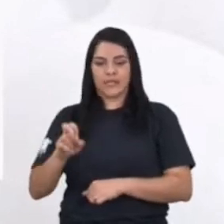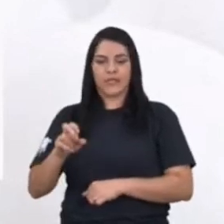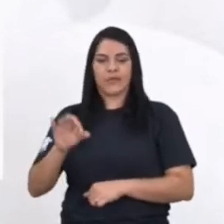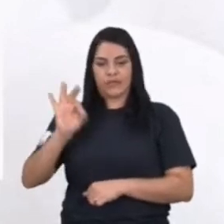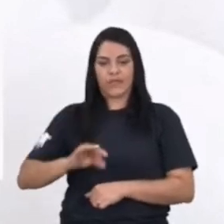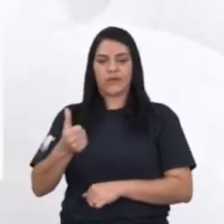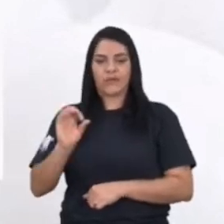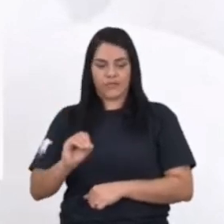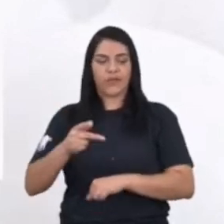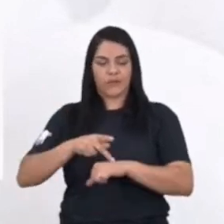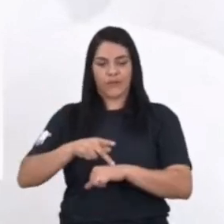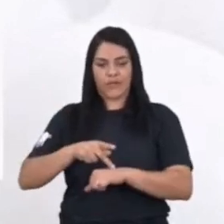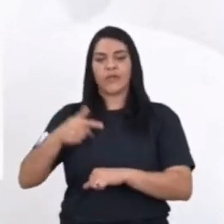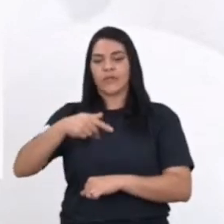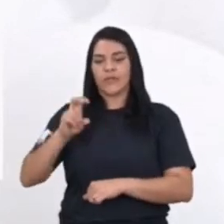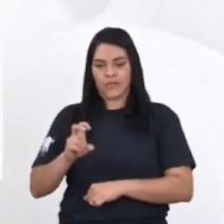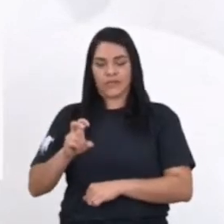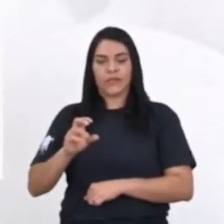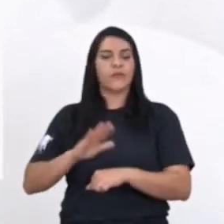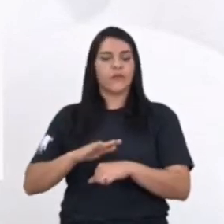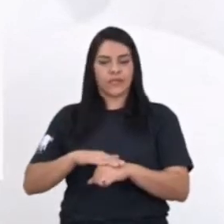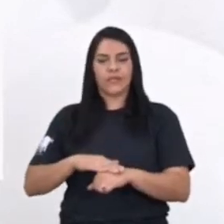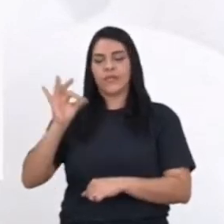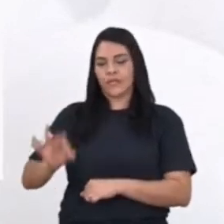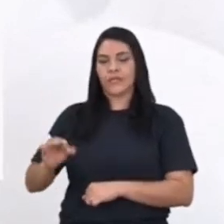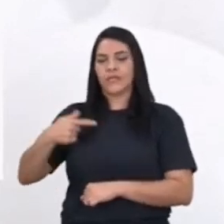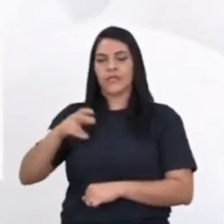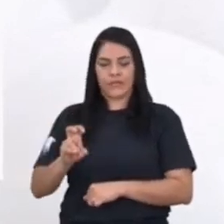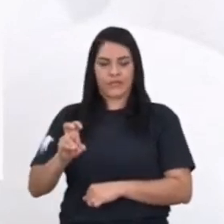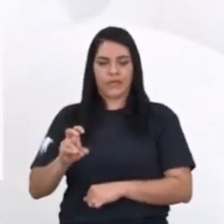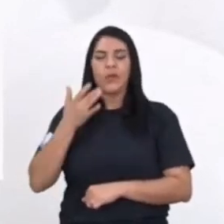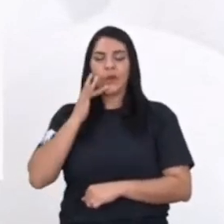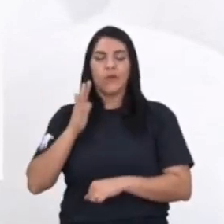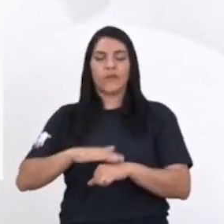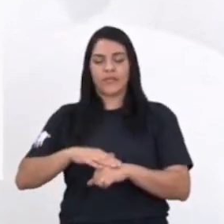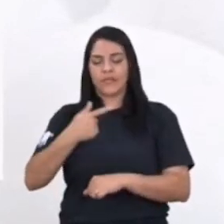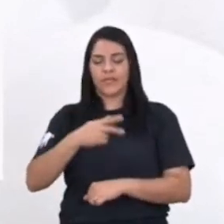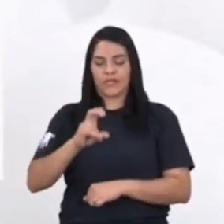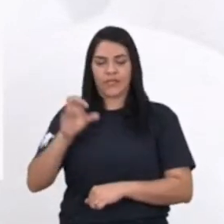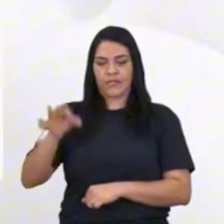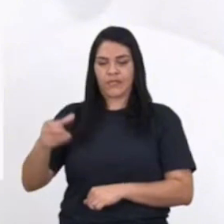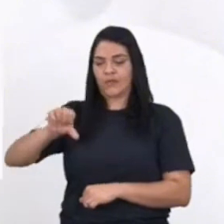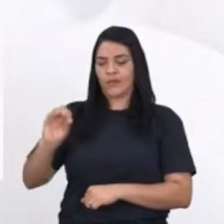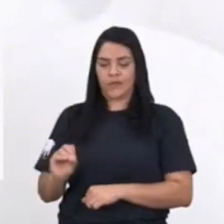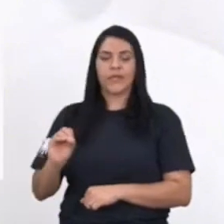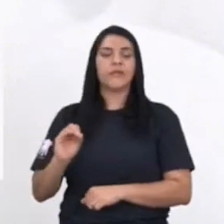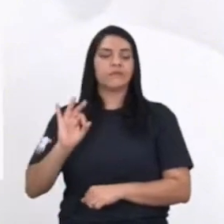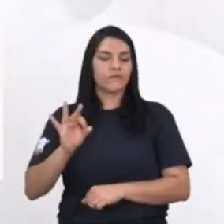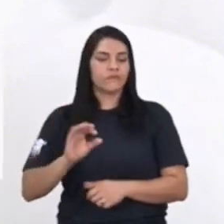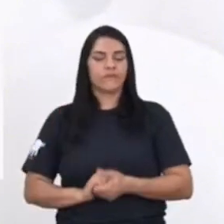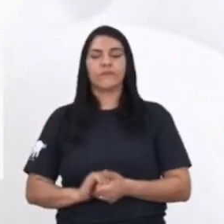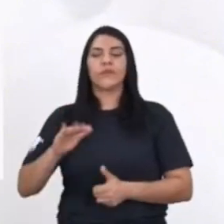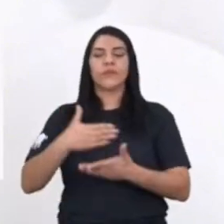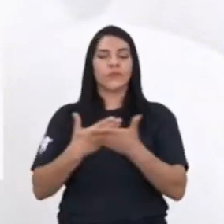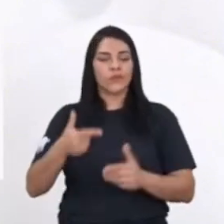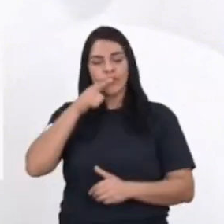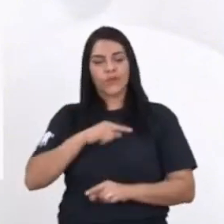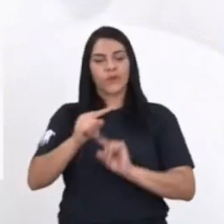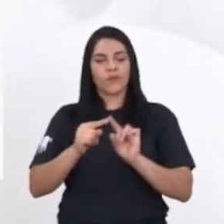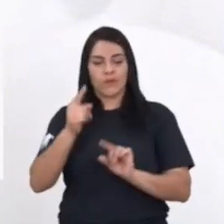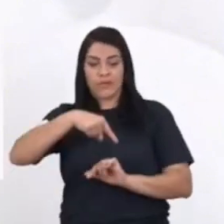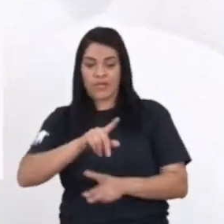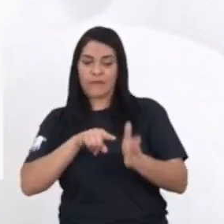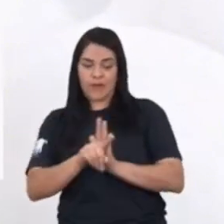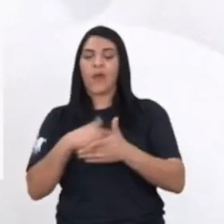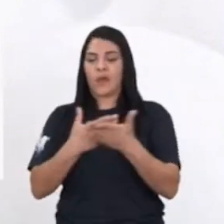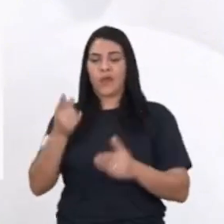60. Medalha de prata, fazer 75, acertar 75. E medalha de ouro, fazer 75 e acertar 90. 90. Arlete, de onde a gente tirou essas métricas, né? Vocês devem estar se perguntando